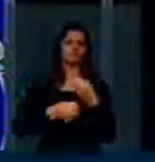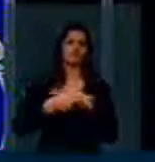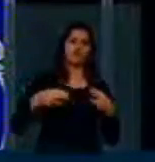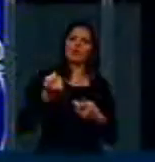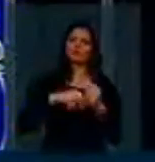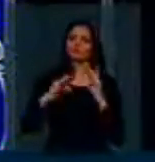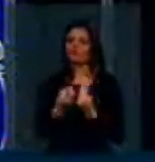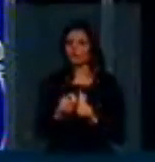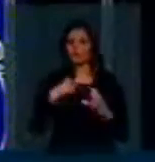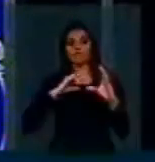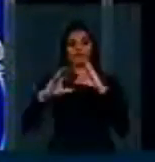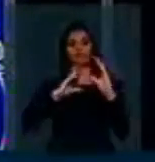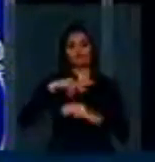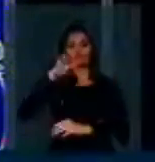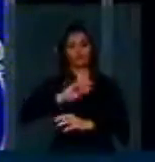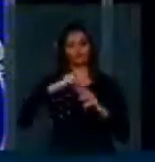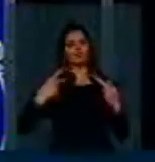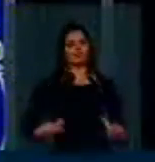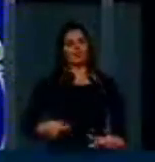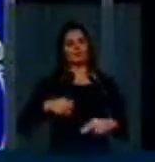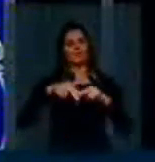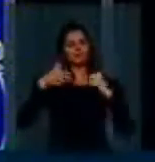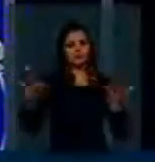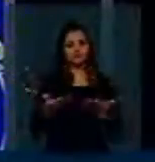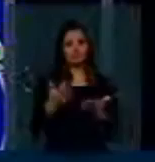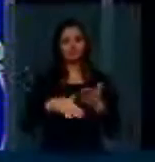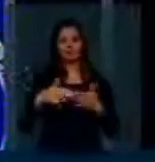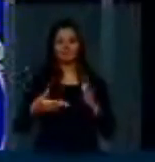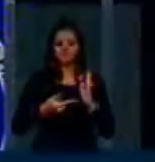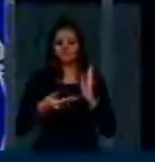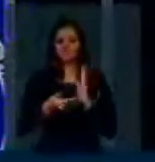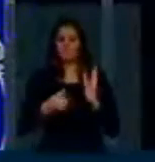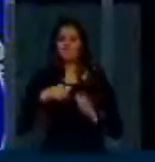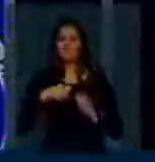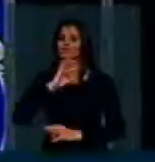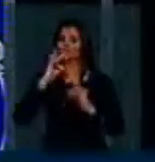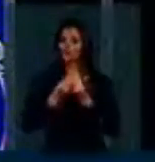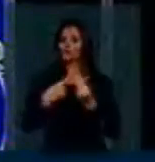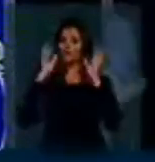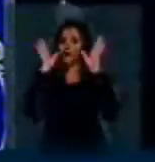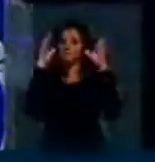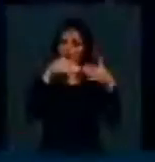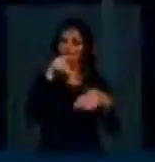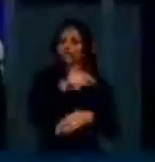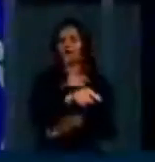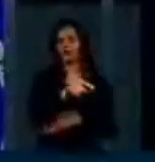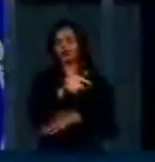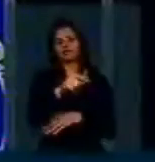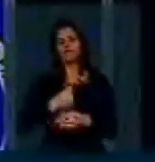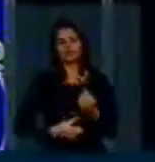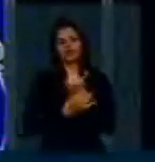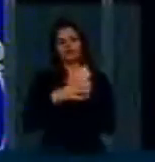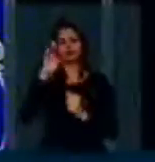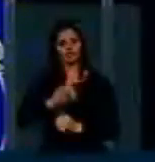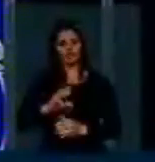A comunicação é um direito humano e é dessa forma que essa casa tem que atentar para a garantia desse